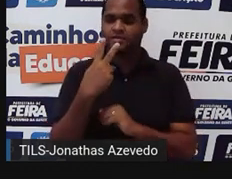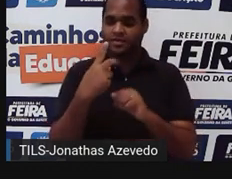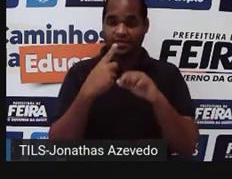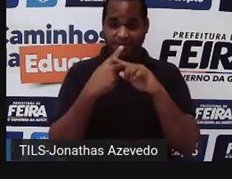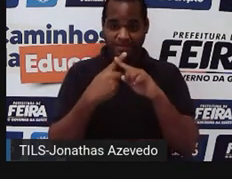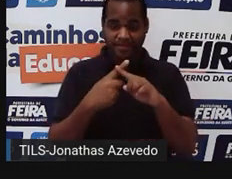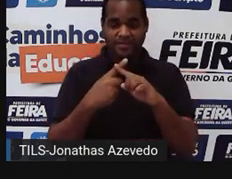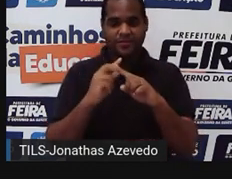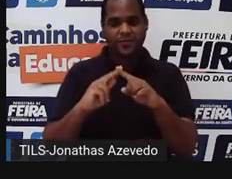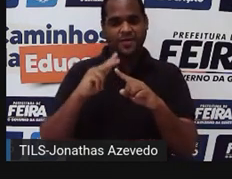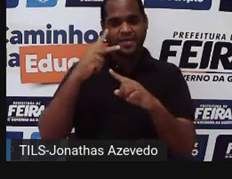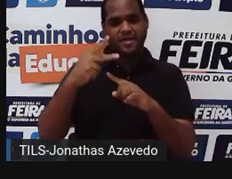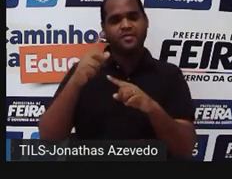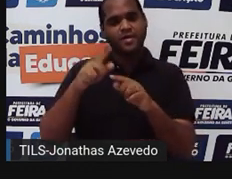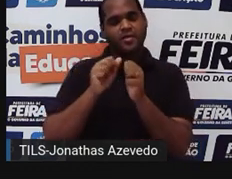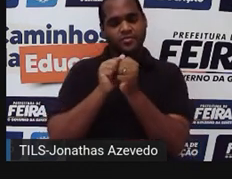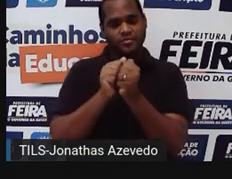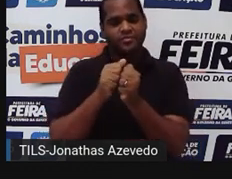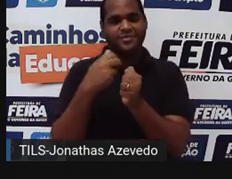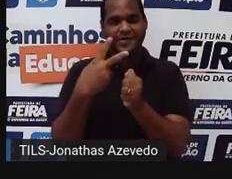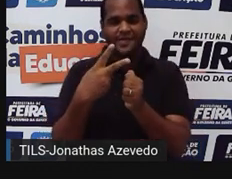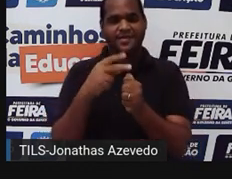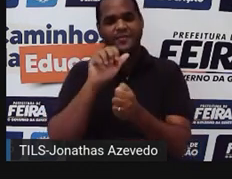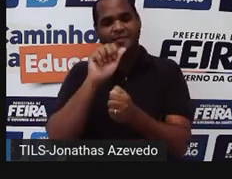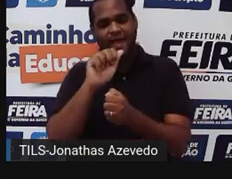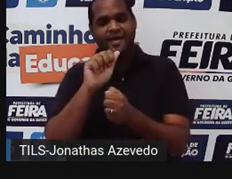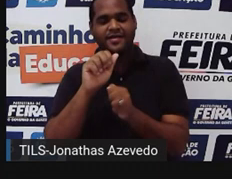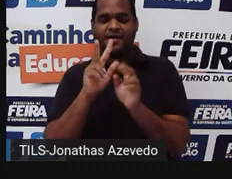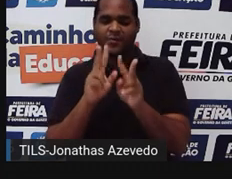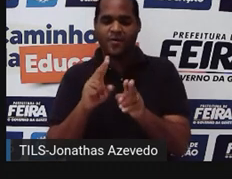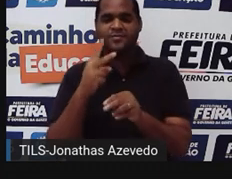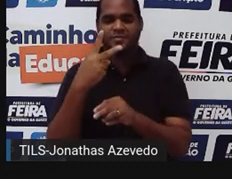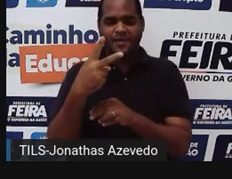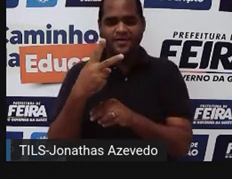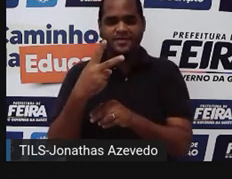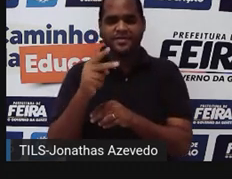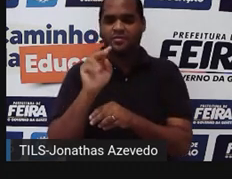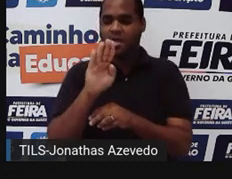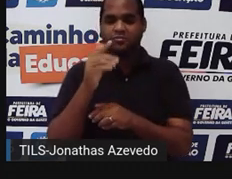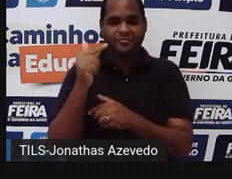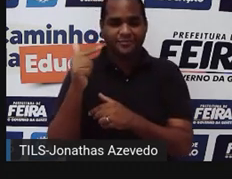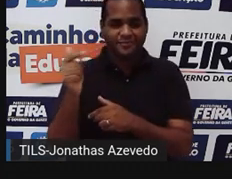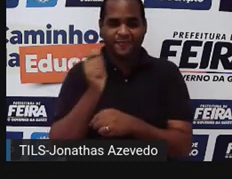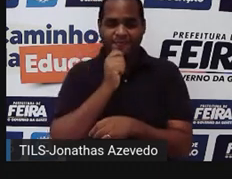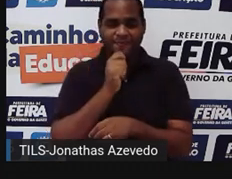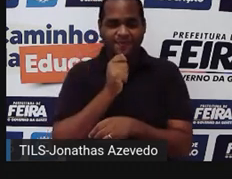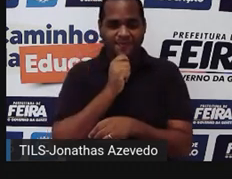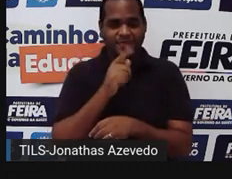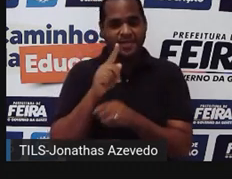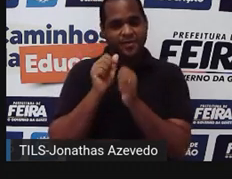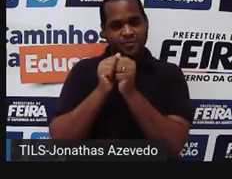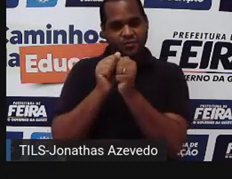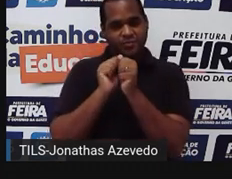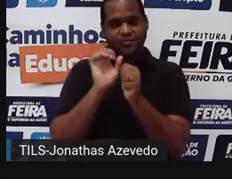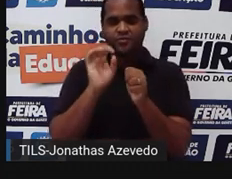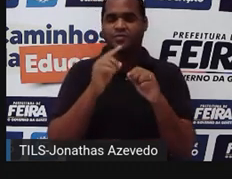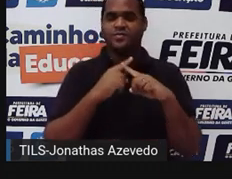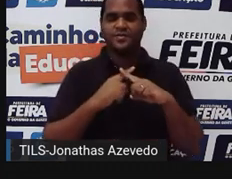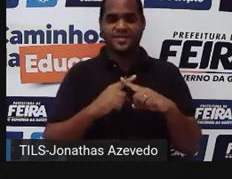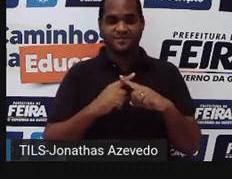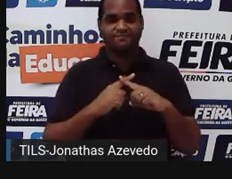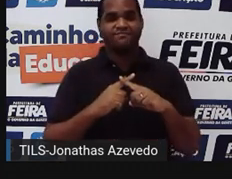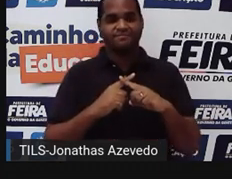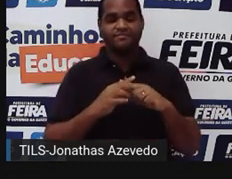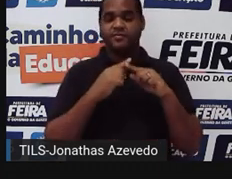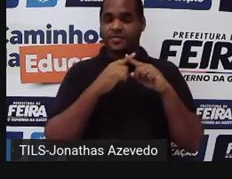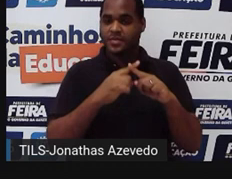está acompanhando ele é o 2. Então, a igual a 2. O B não tem, que é o que acompanha só o x, né? O